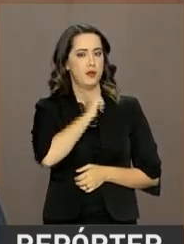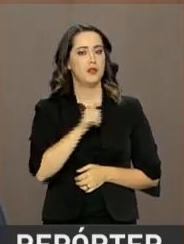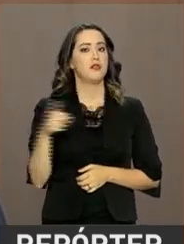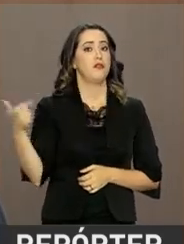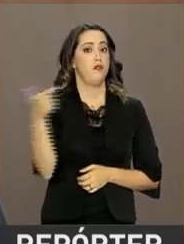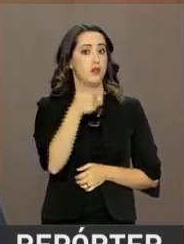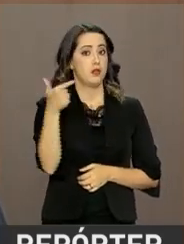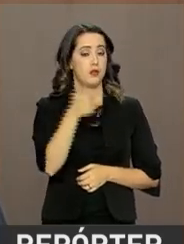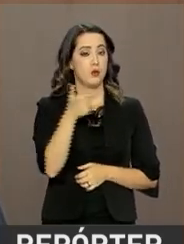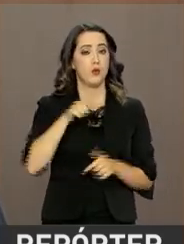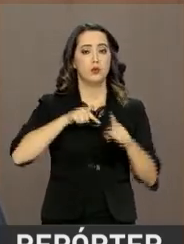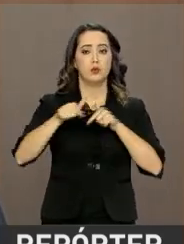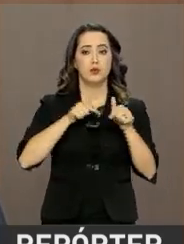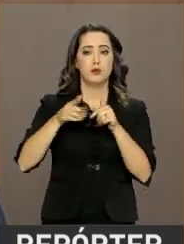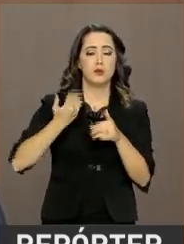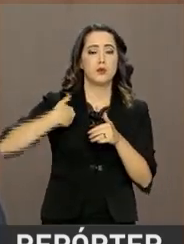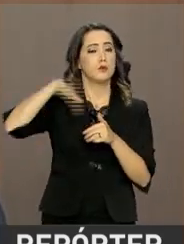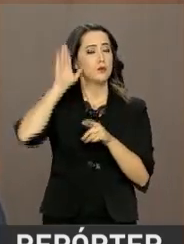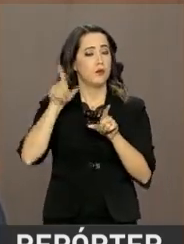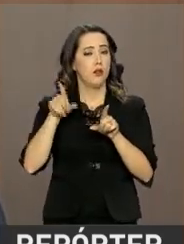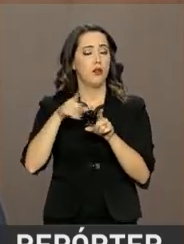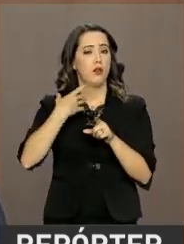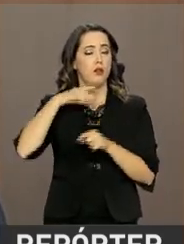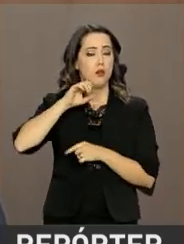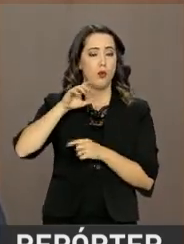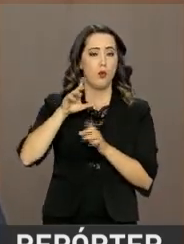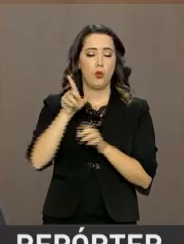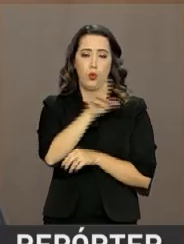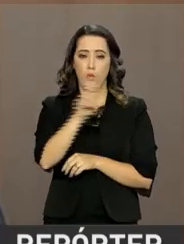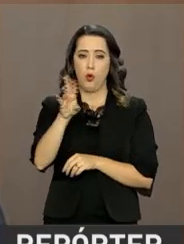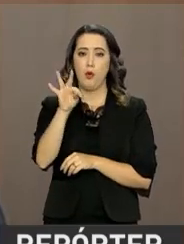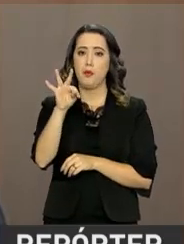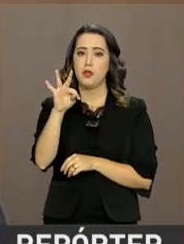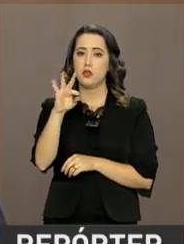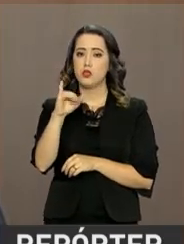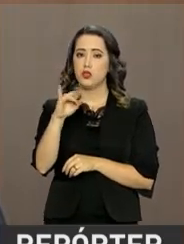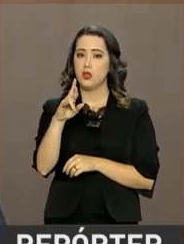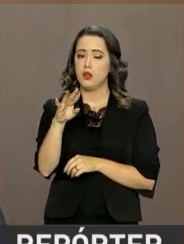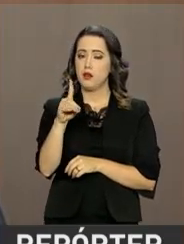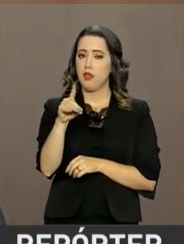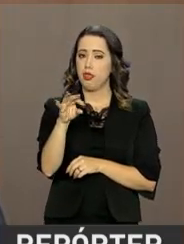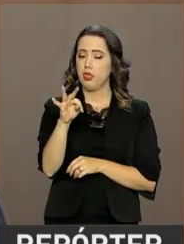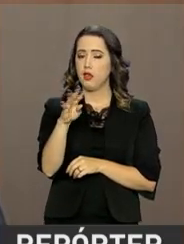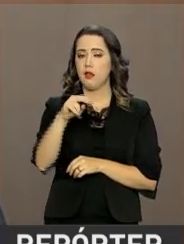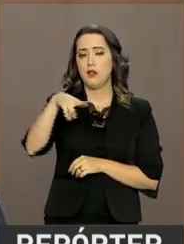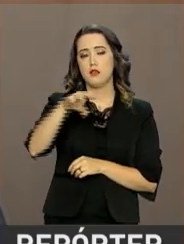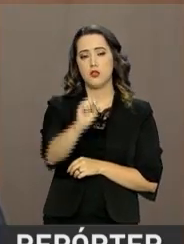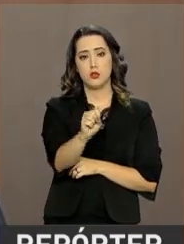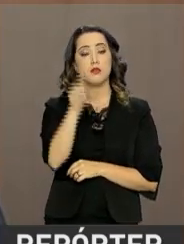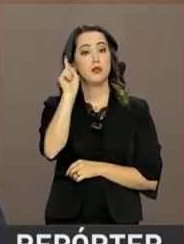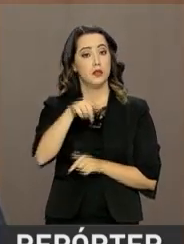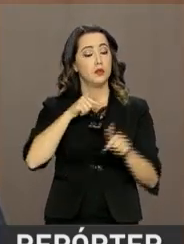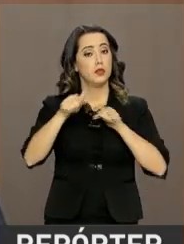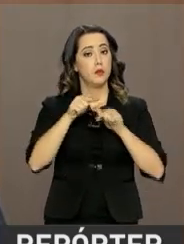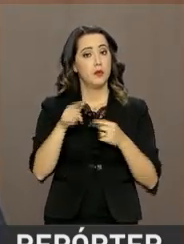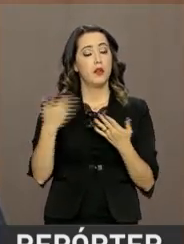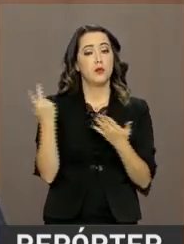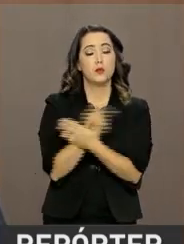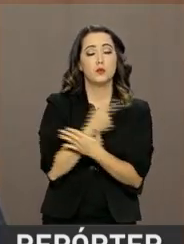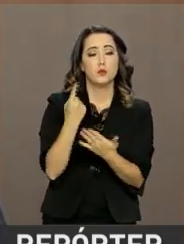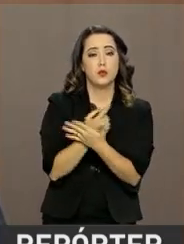segunda operação tiradentes essa operação tiradentes ela realizou